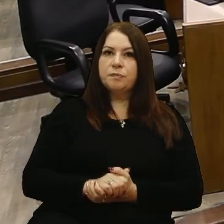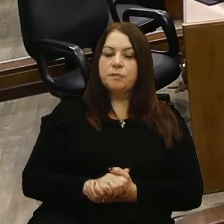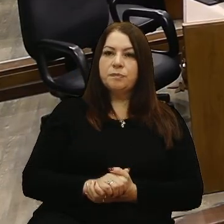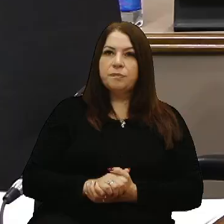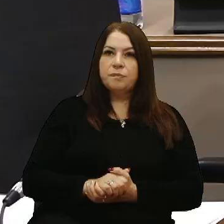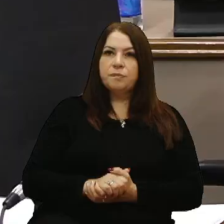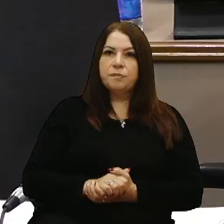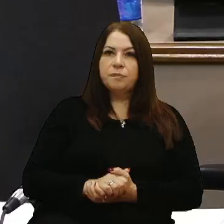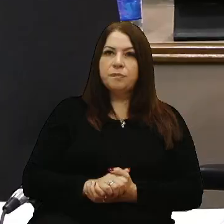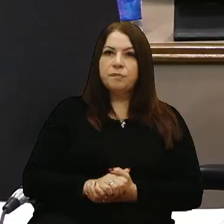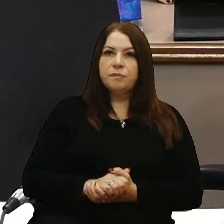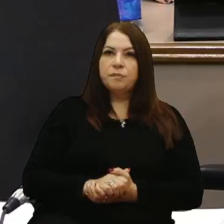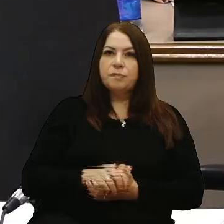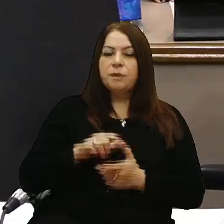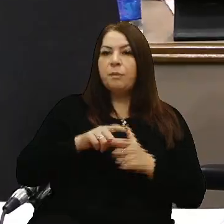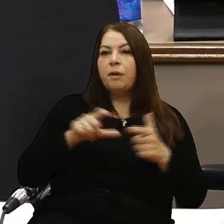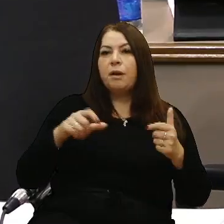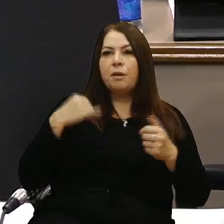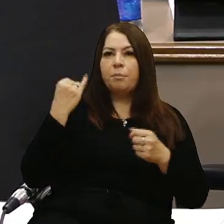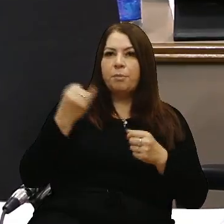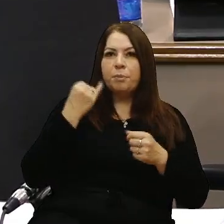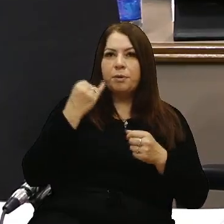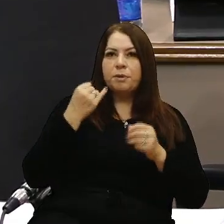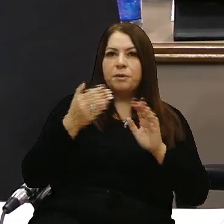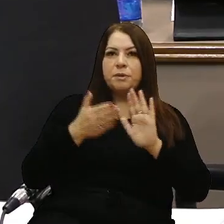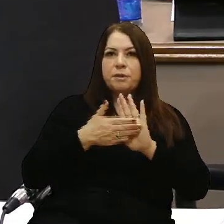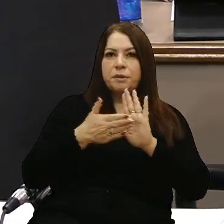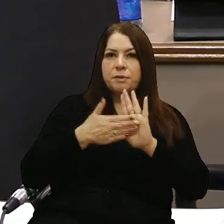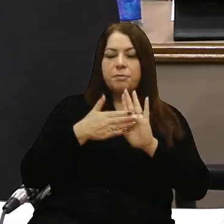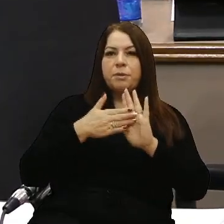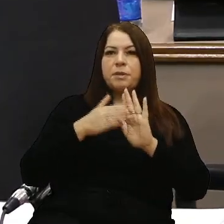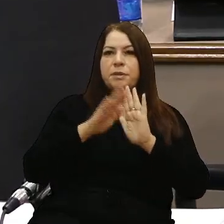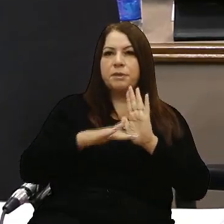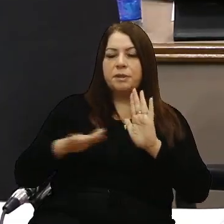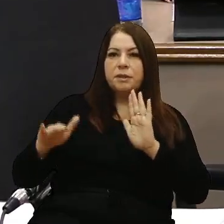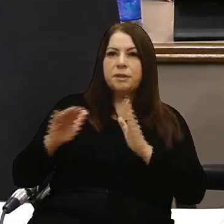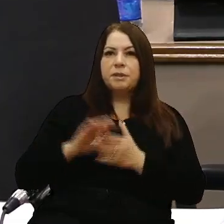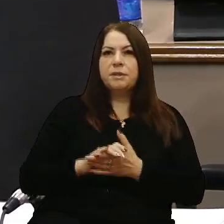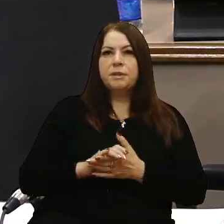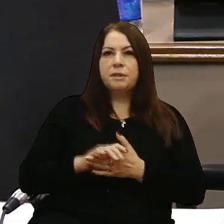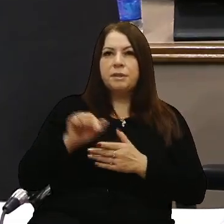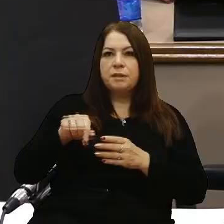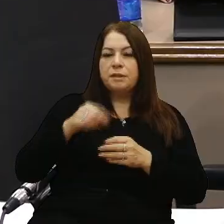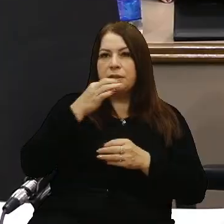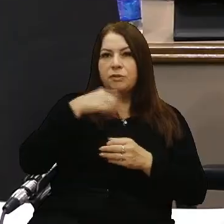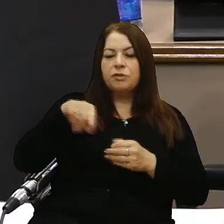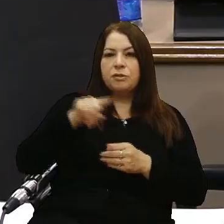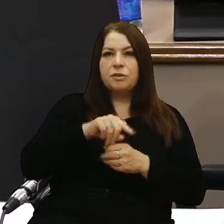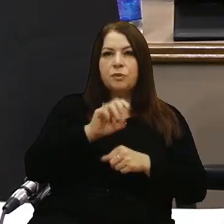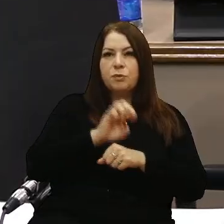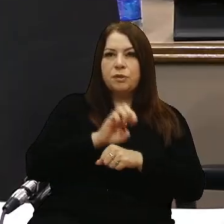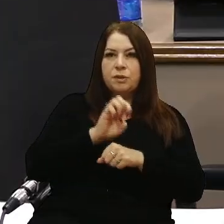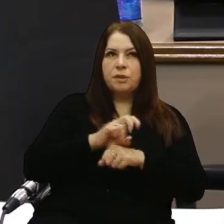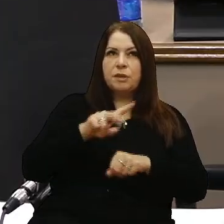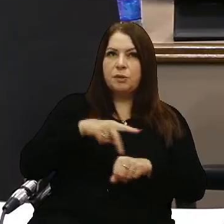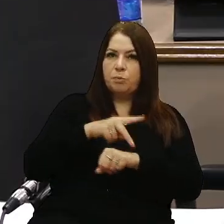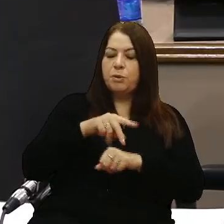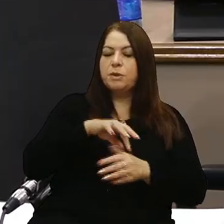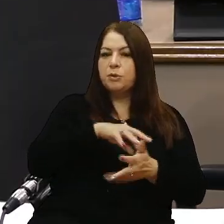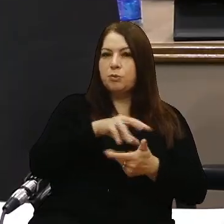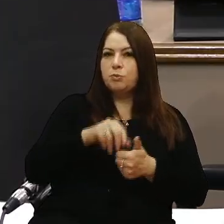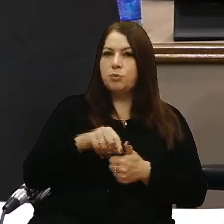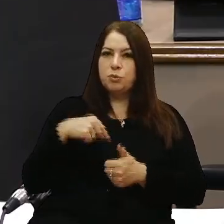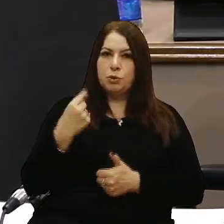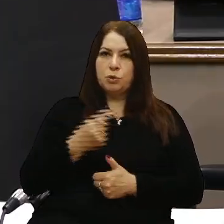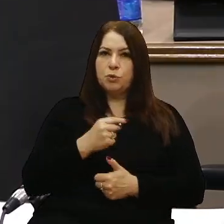traz tamanha importância dessa pauta das crianças na nossa Caxias do Sul, no estado, no país e no mundo. Né, se